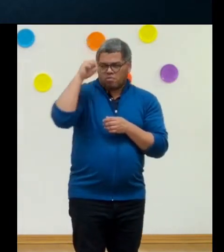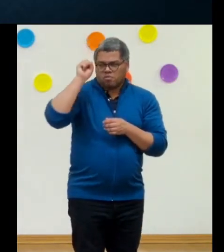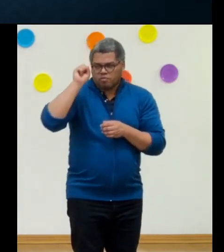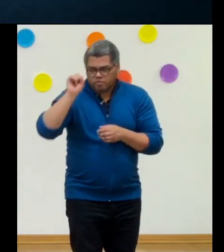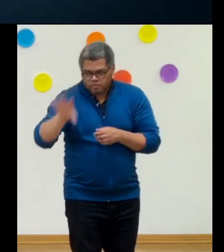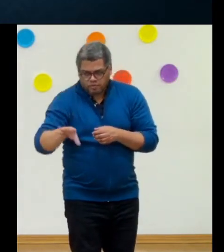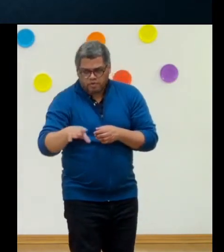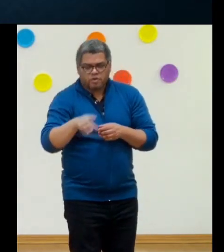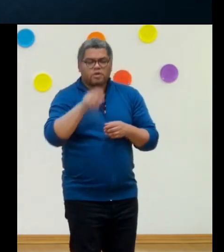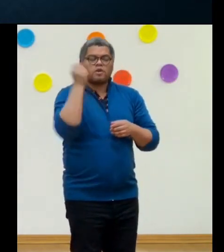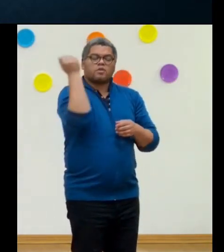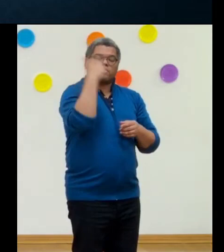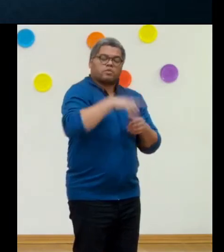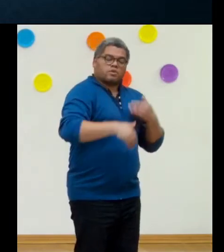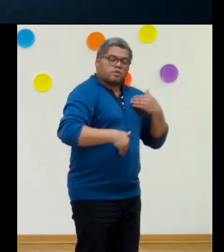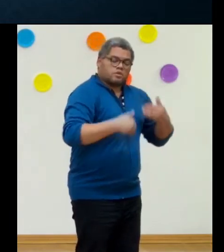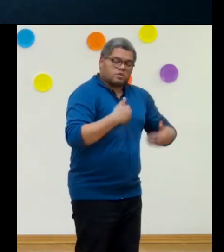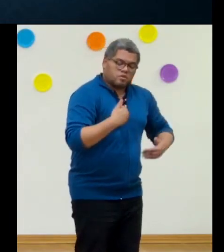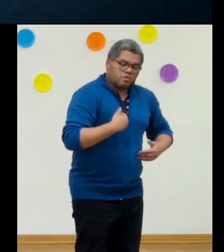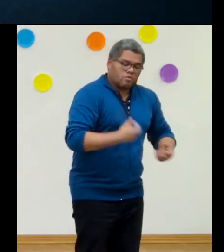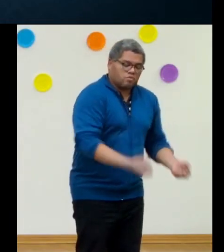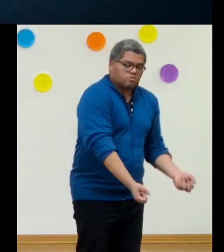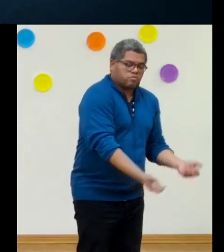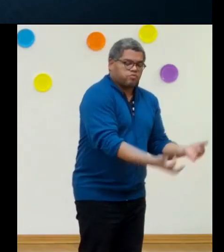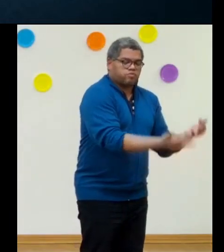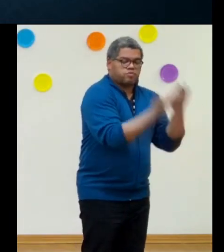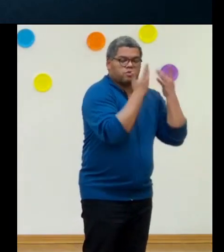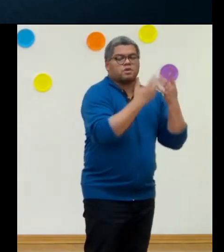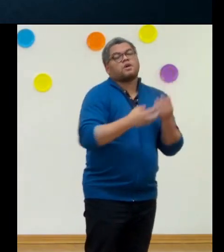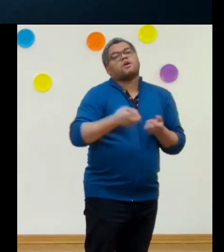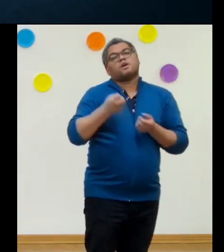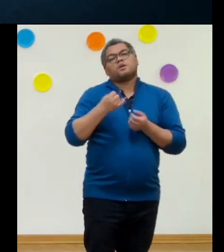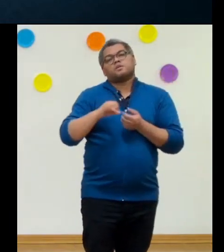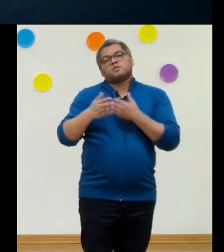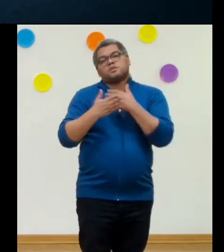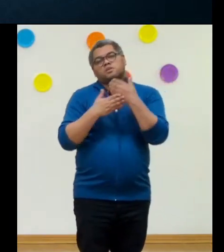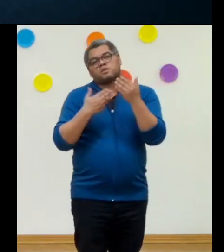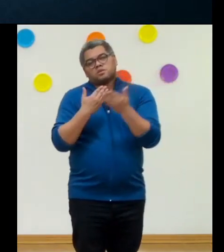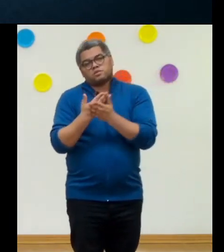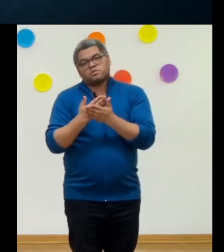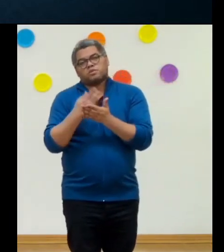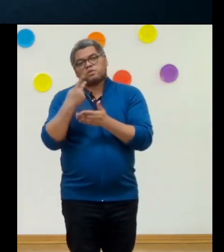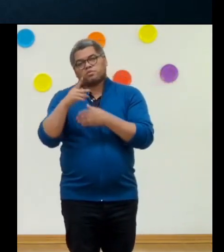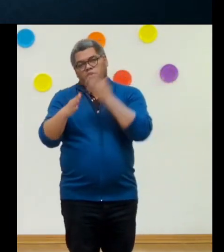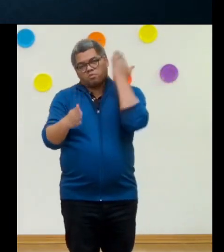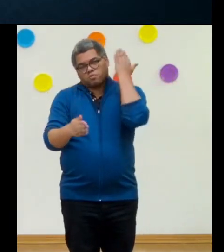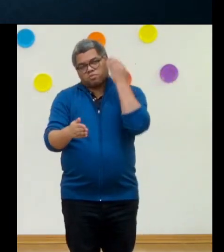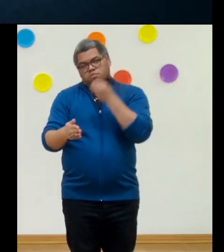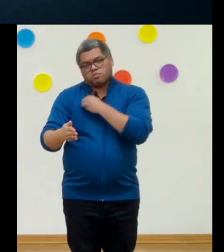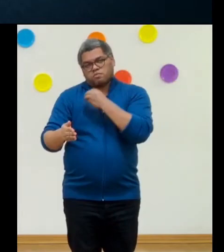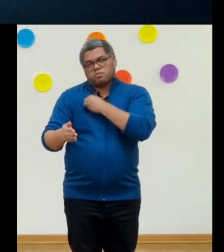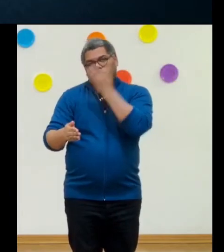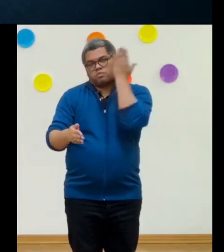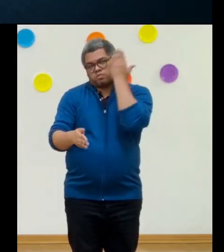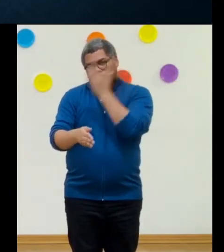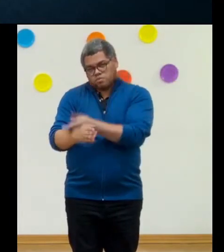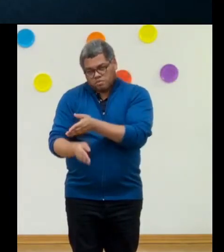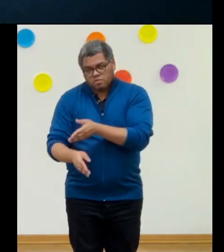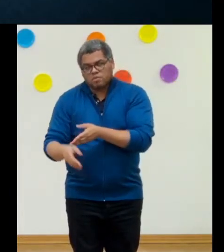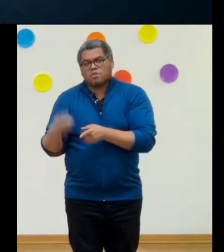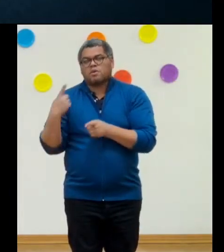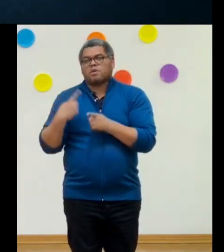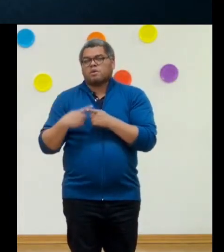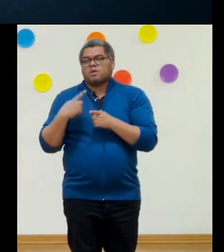Se a tua mão direita te faz tropeçar, corta e lança de ti, pois te convém que se perca um dos teus membros, e não